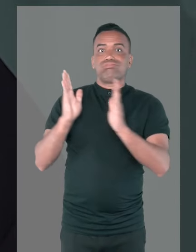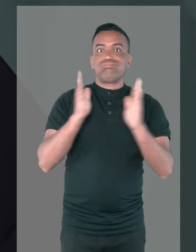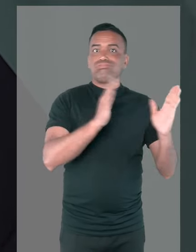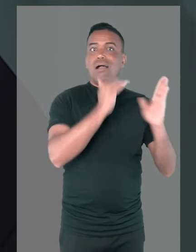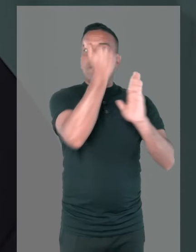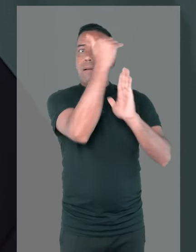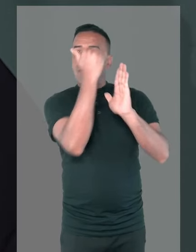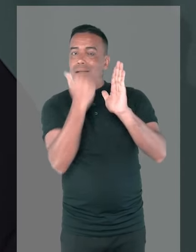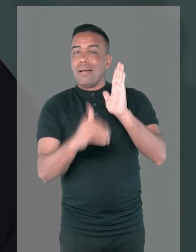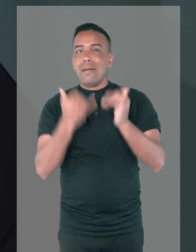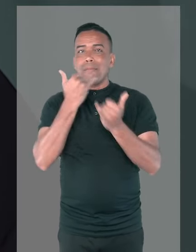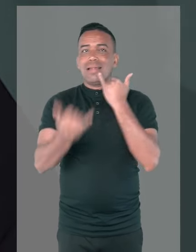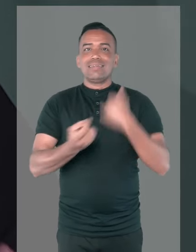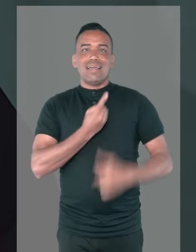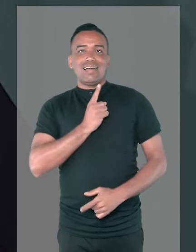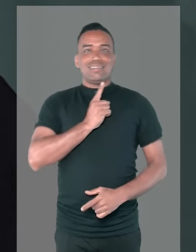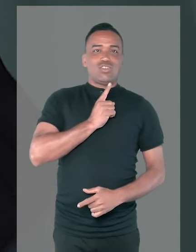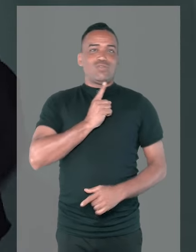que era uma coisa meio Silvio Santos, né?